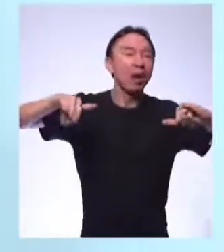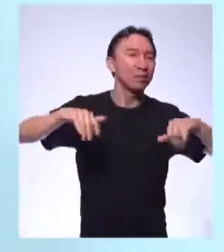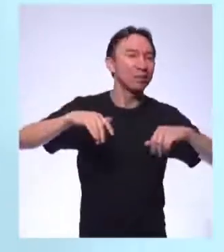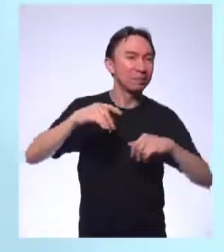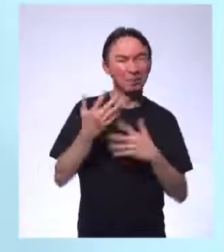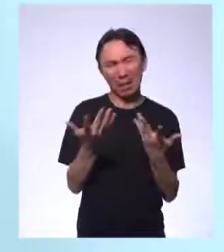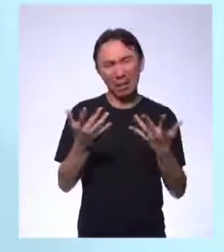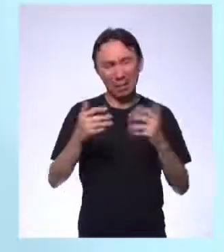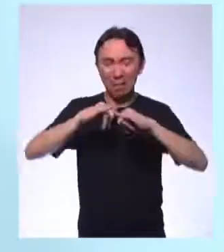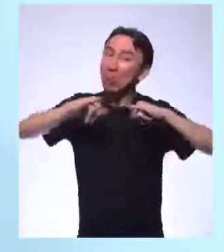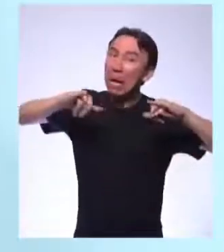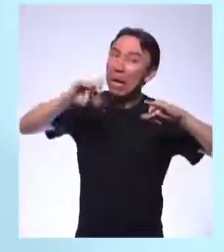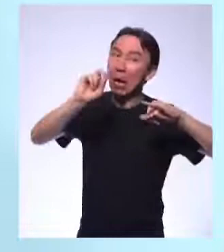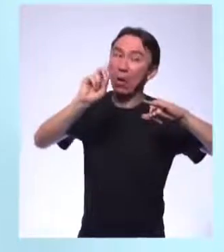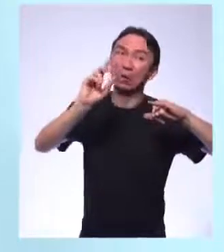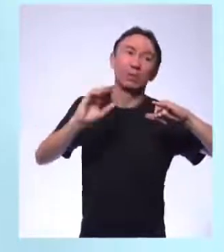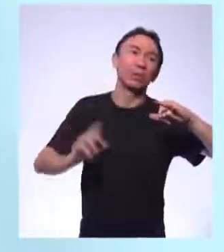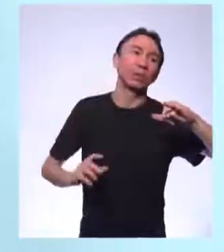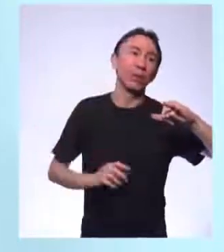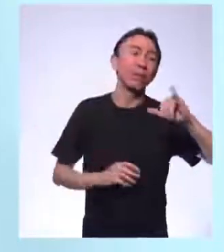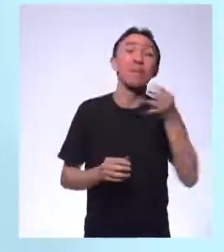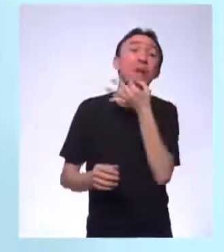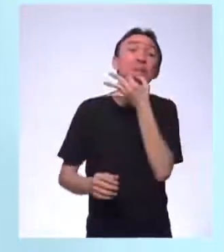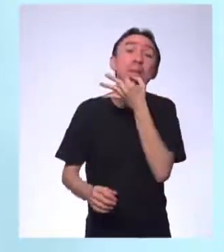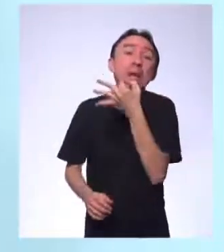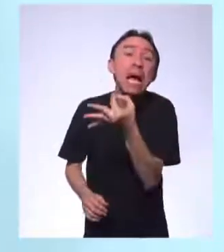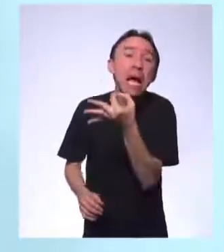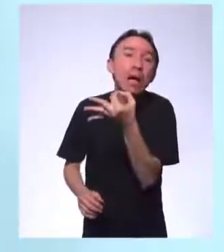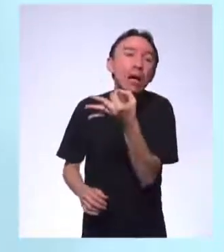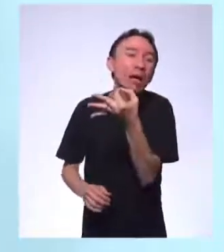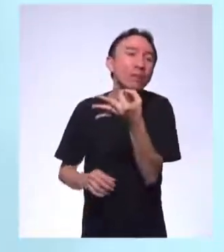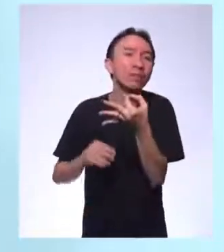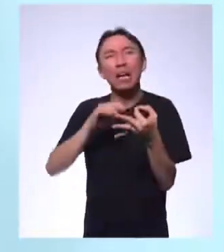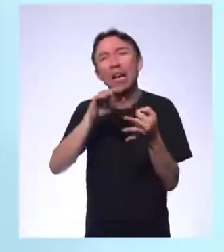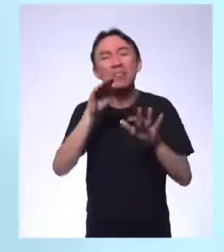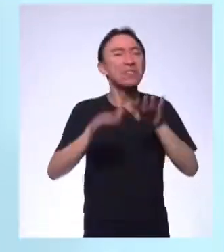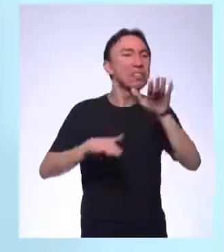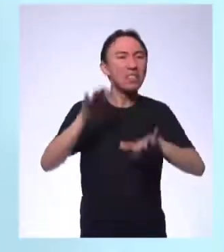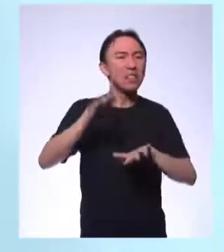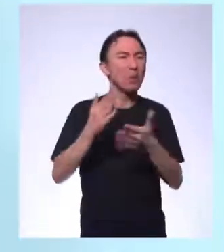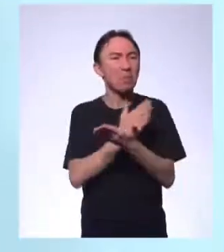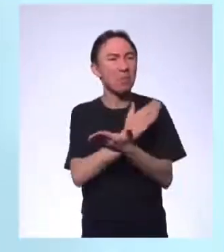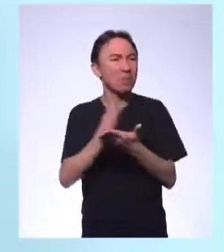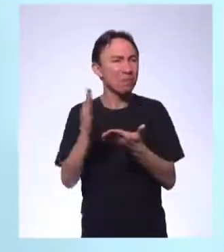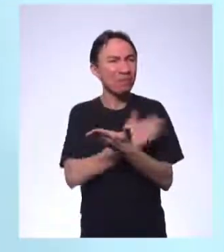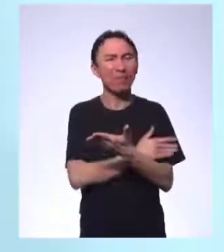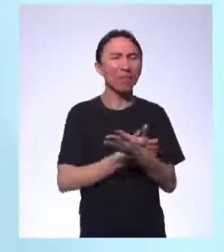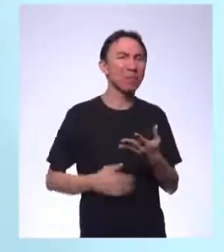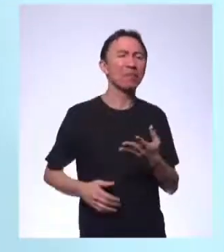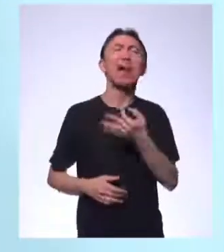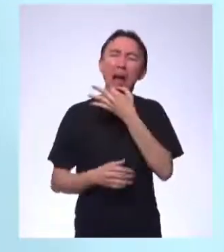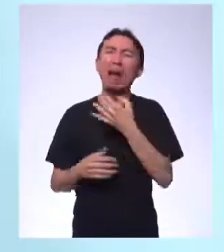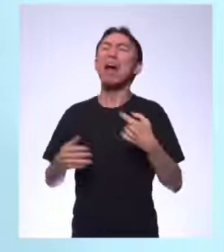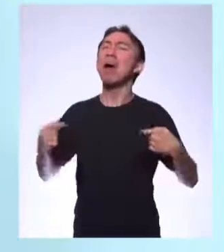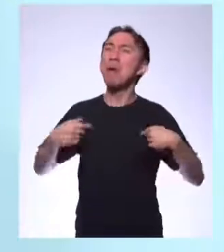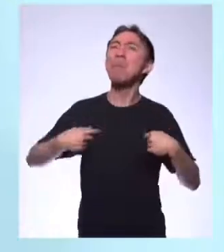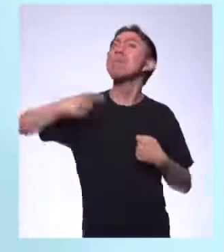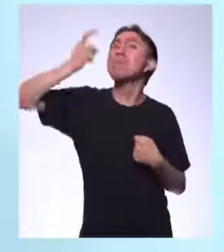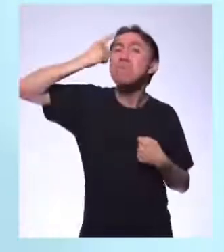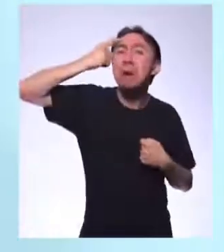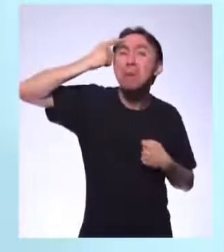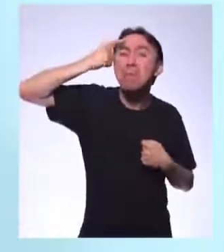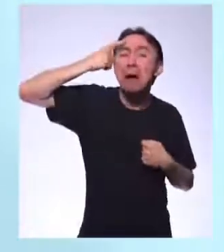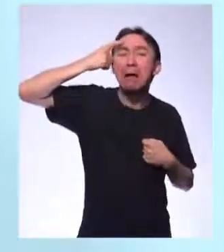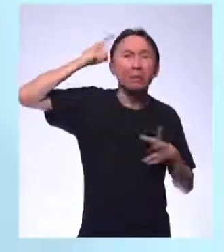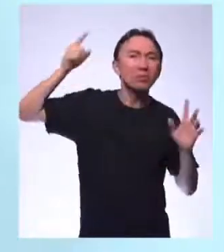propaganda, usei a palavra errada. Mas para fazer essa resenha. E acaba sendo, alguns blogueiros, eles fazem de maneira, não, eu vou falar o que eu penso mesmo,